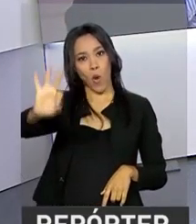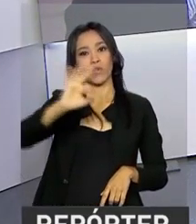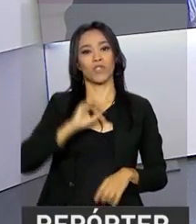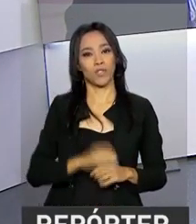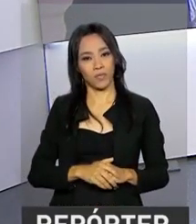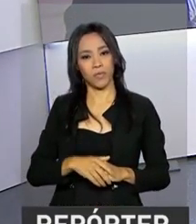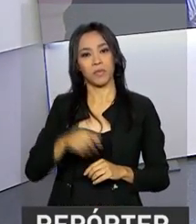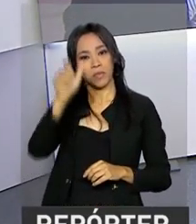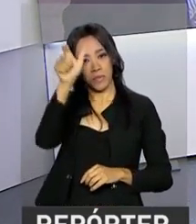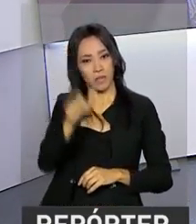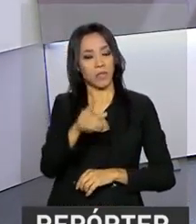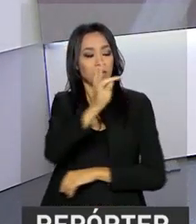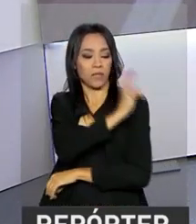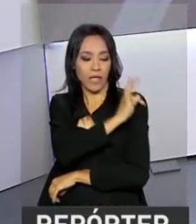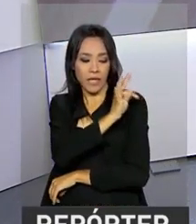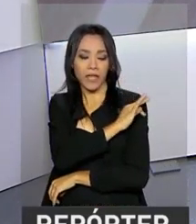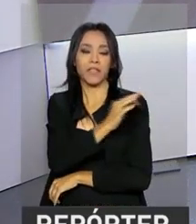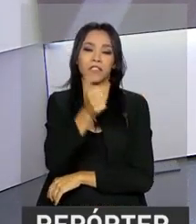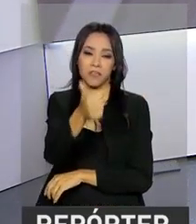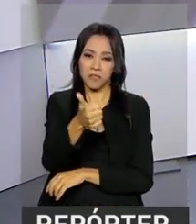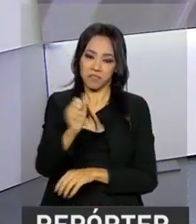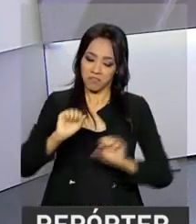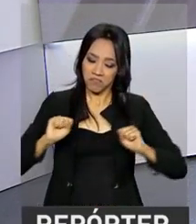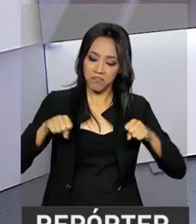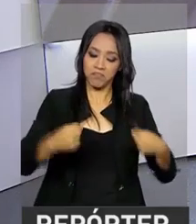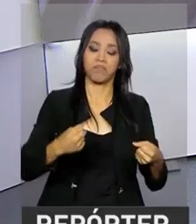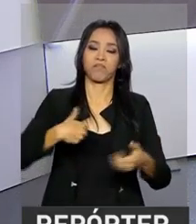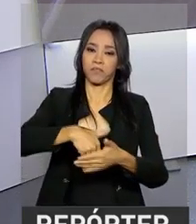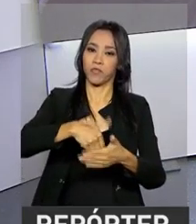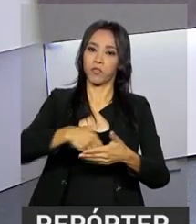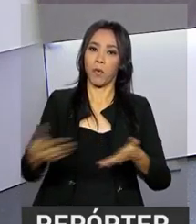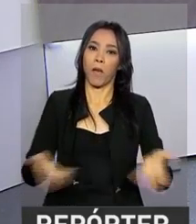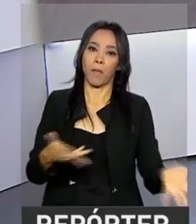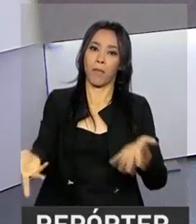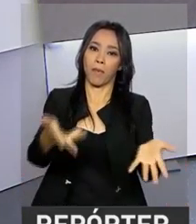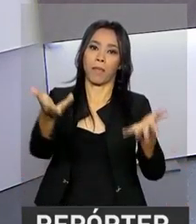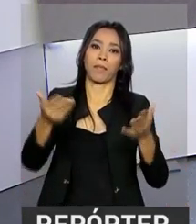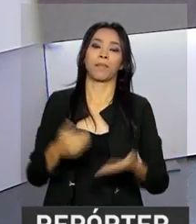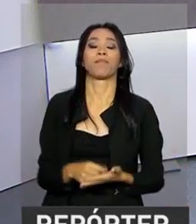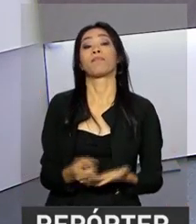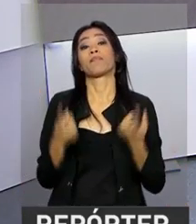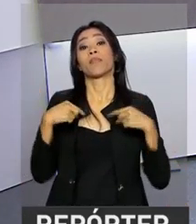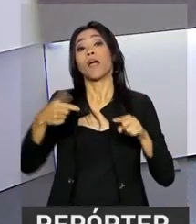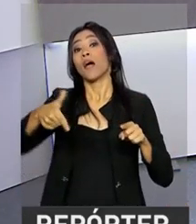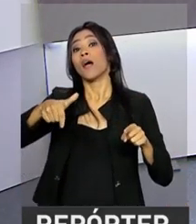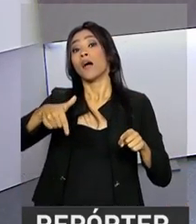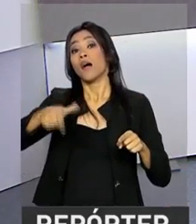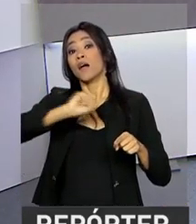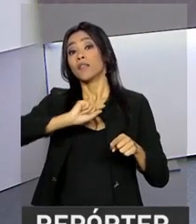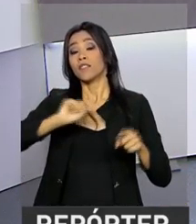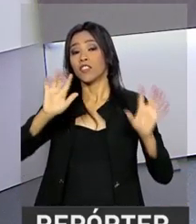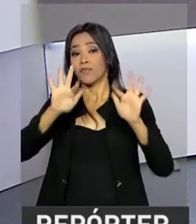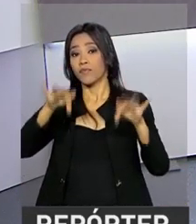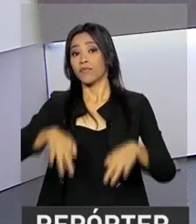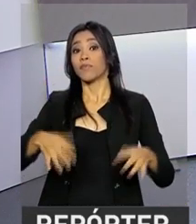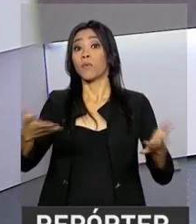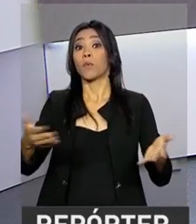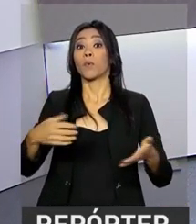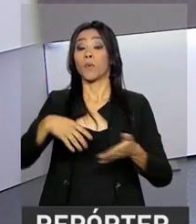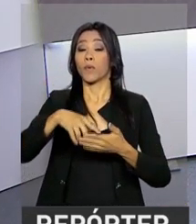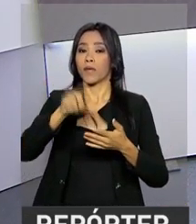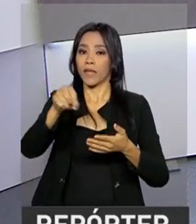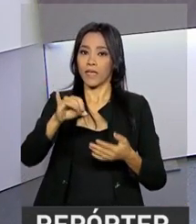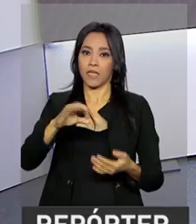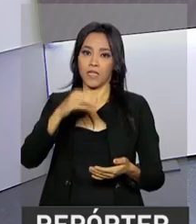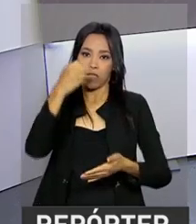tit realmente trazendo a seleção brasileira de volta ao que era antes e antes de encerrar vamos falar de Imposto de Renda o prazo